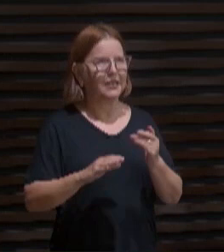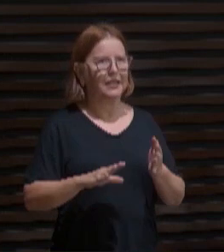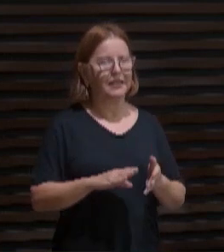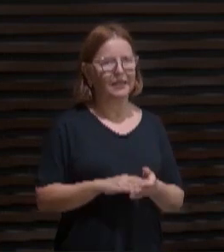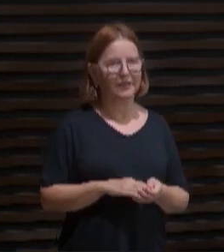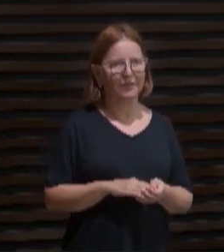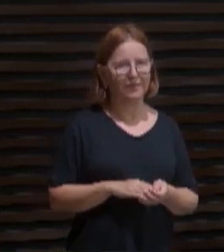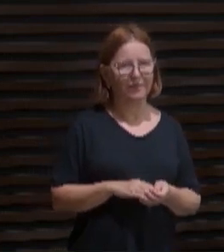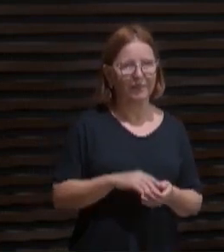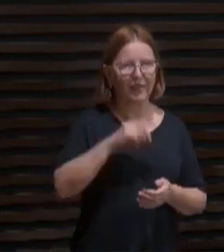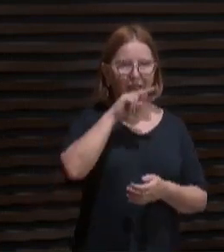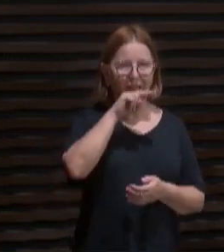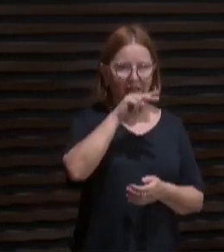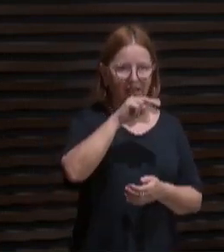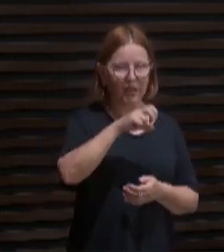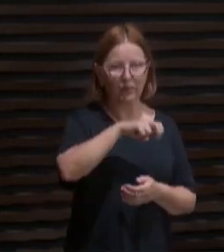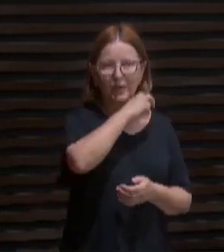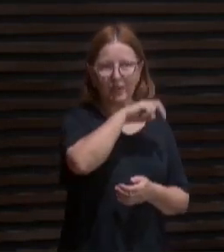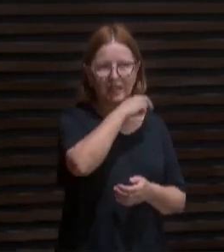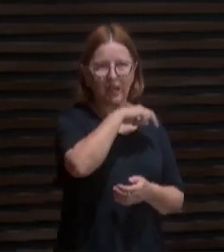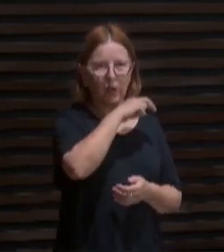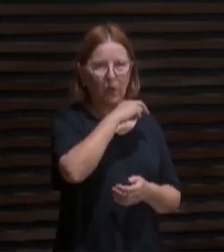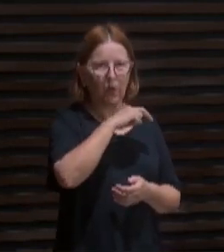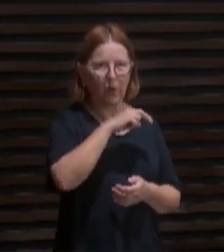língua da cobra é